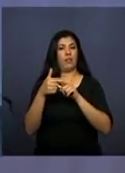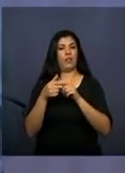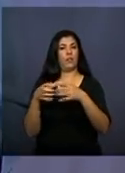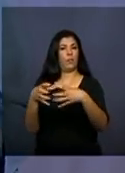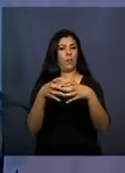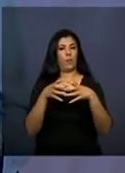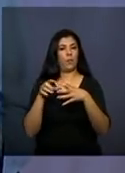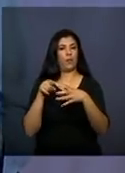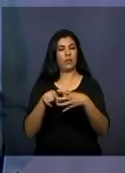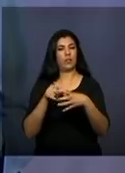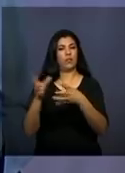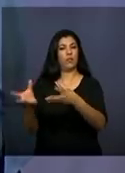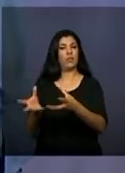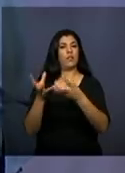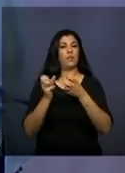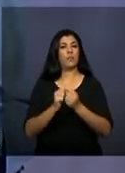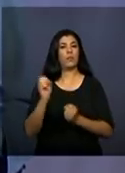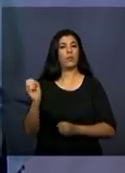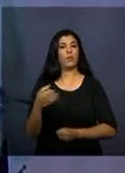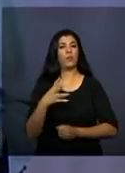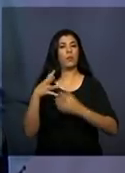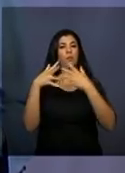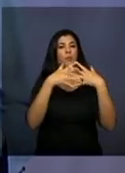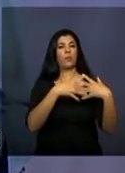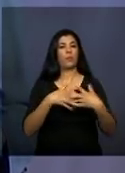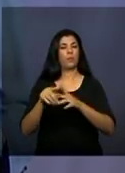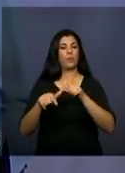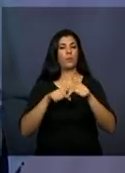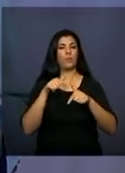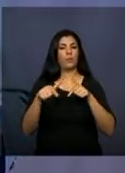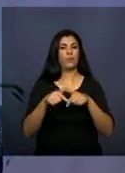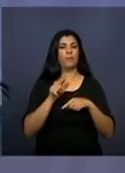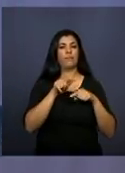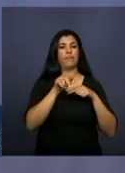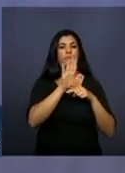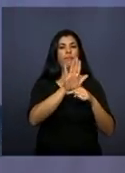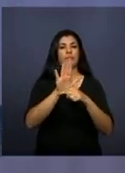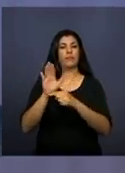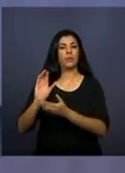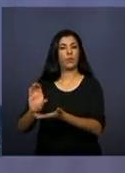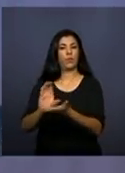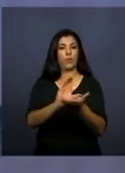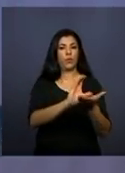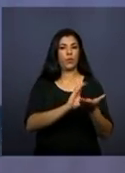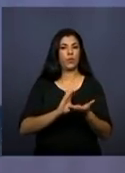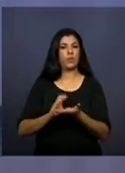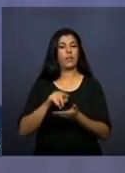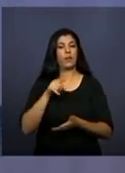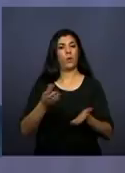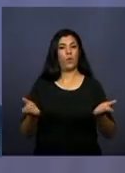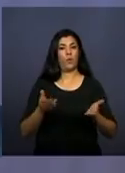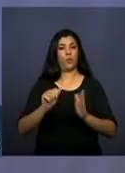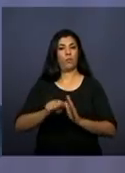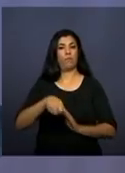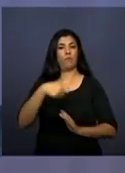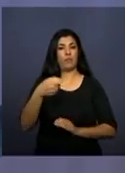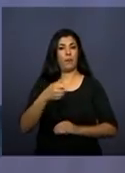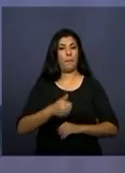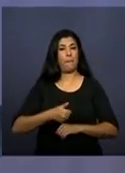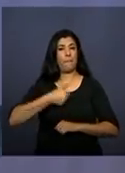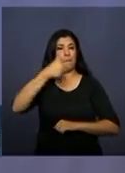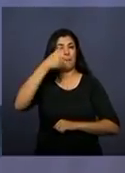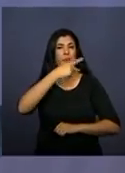caminhões para trabalhar em rede com outras cooperativas. Hoje, ela é presidente da primeira rede